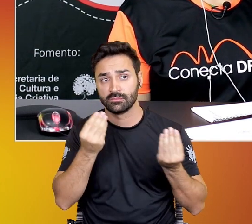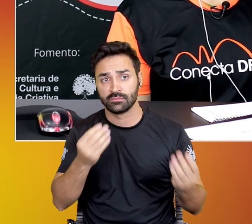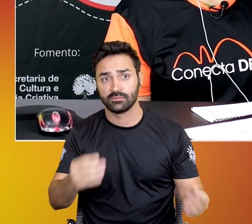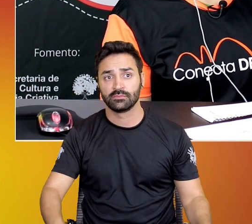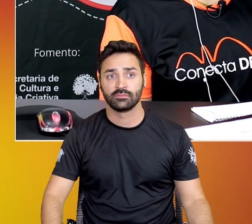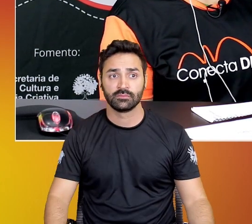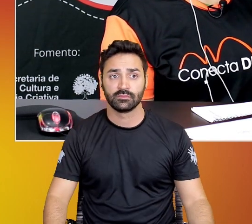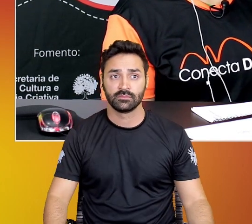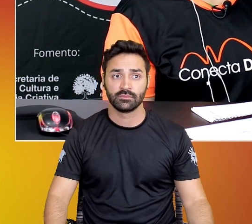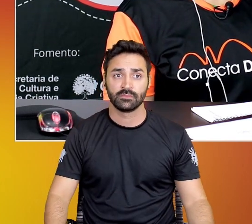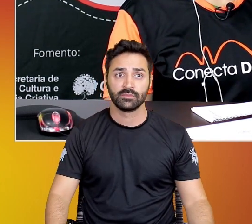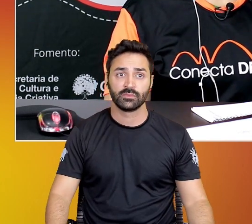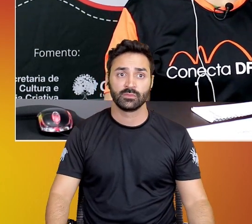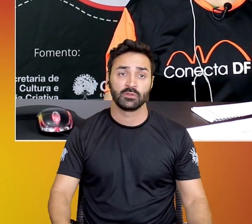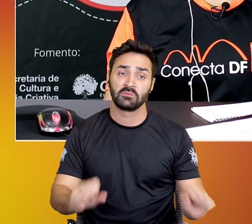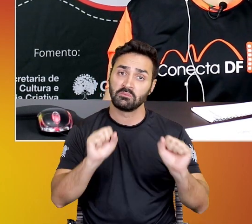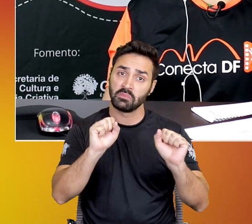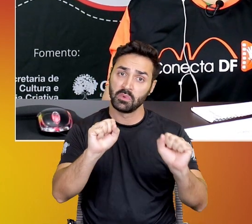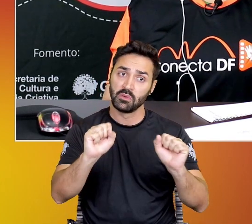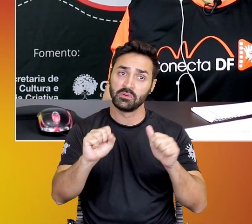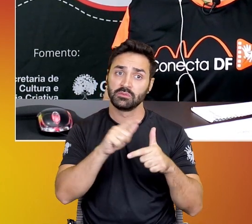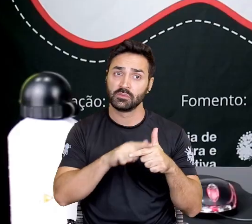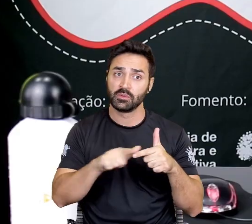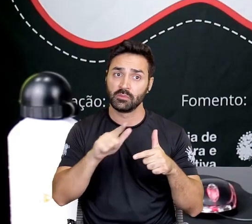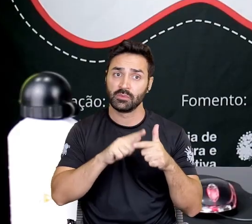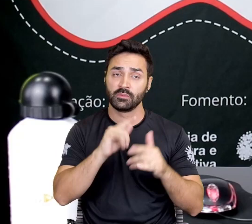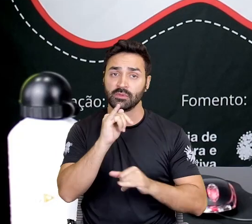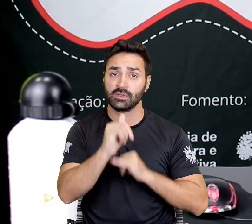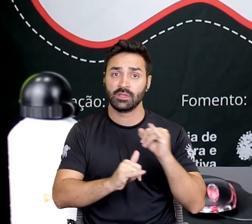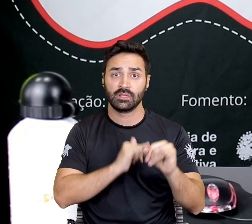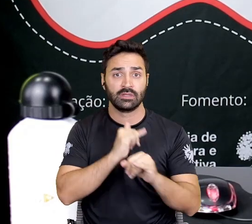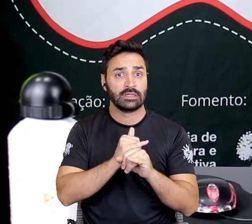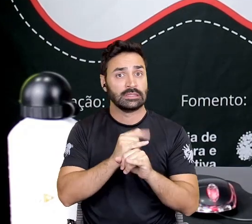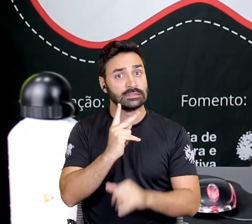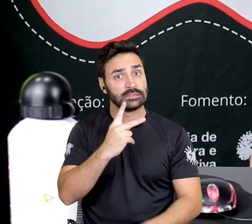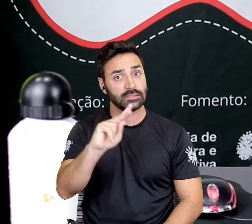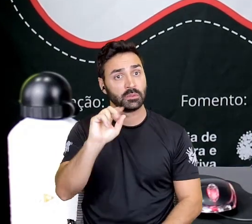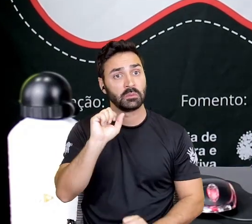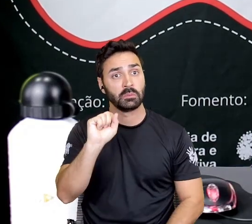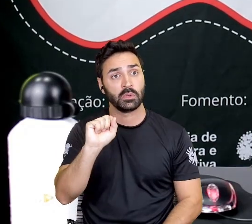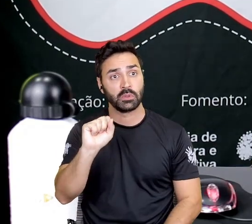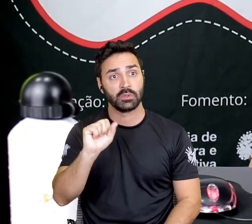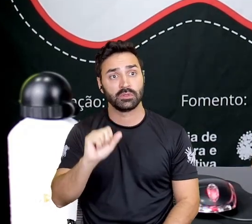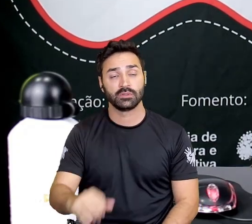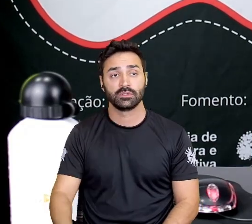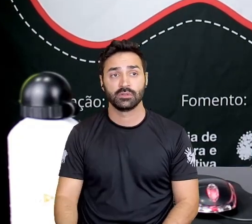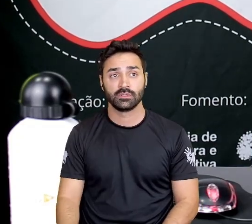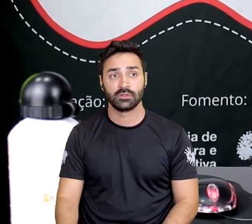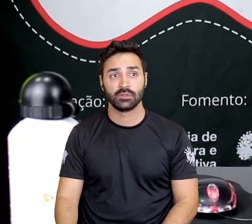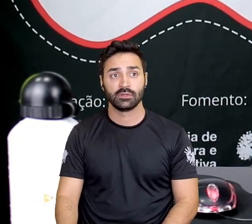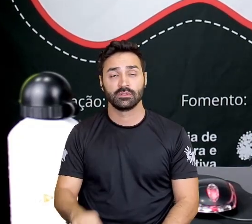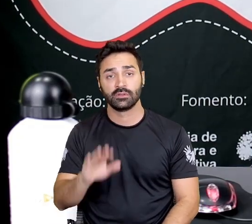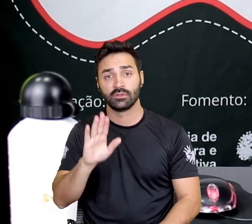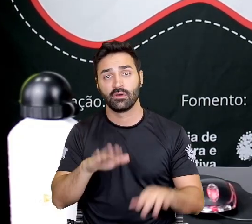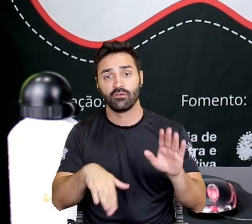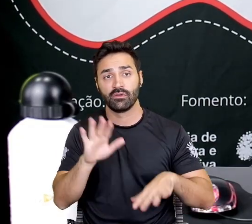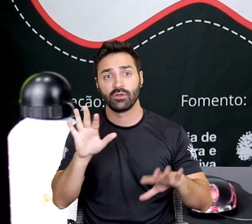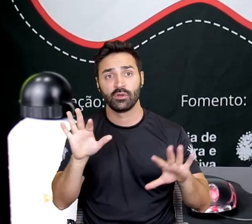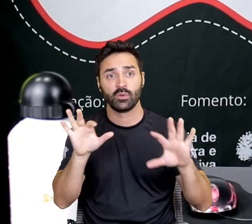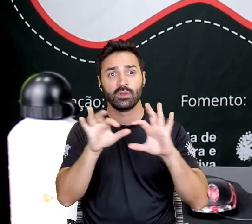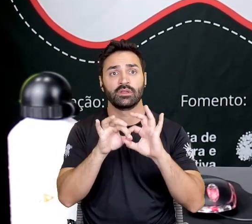Pode ser uma questão da internet, né? Conexão da onda. Alguma questão relacionada à conexão e tudo